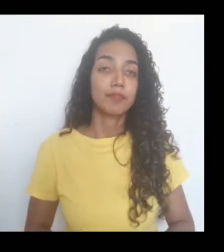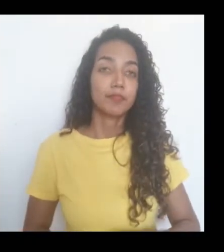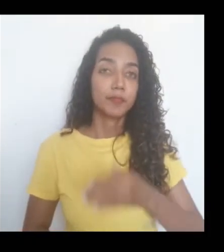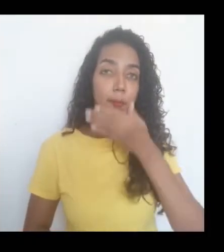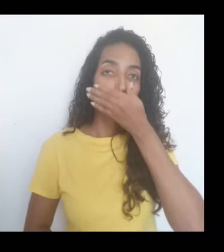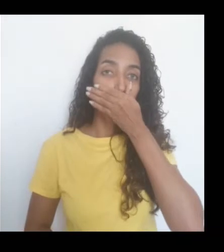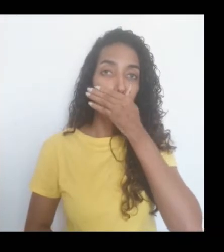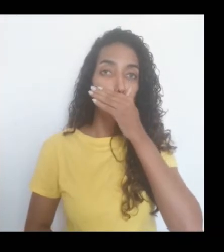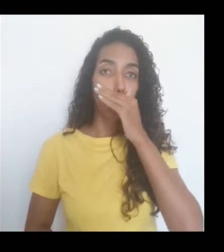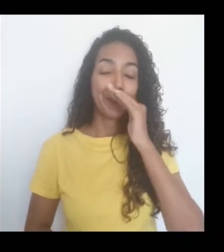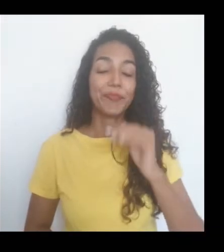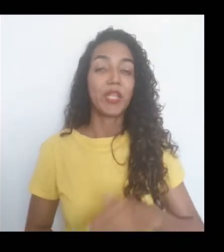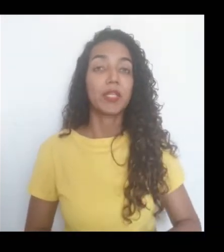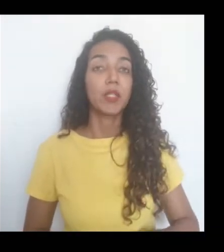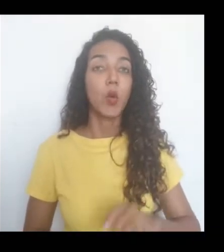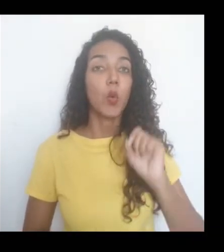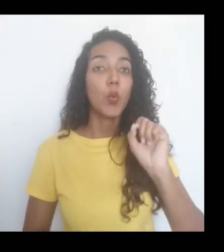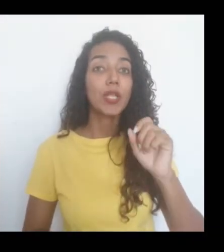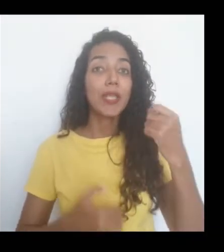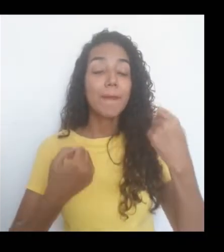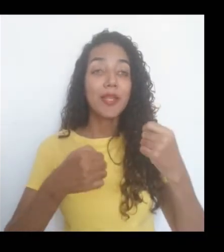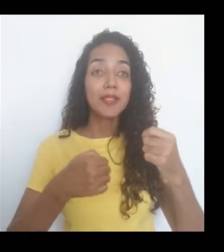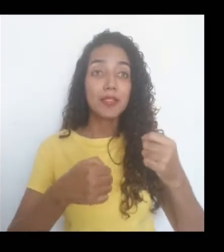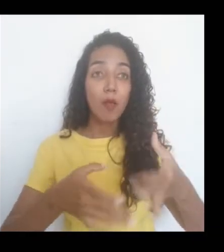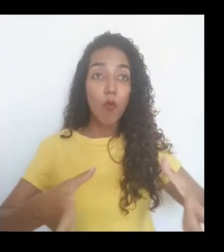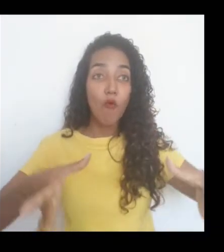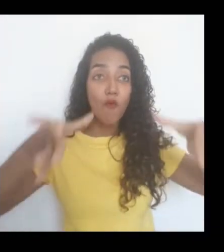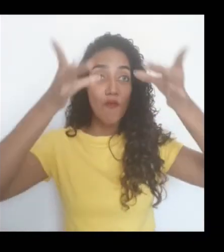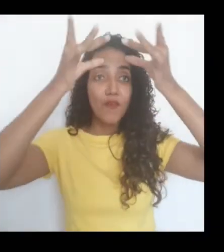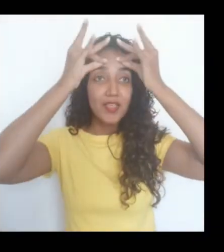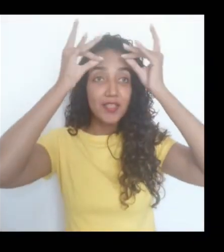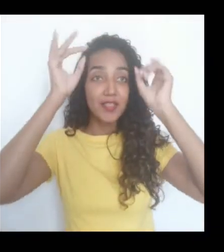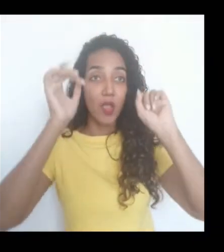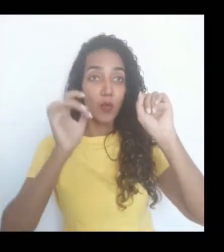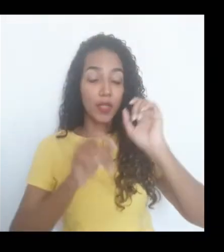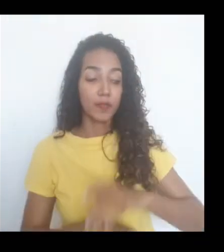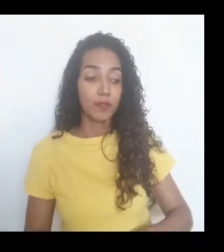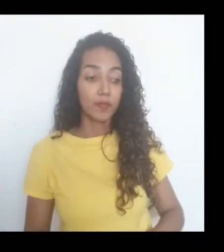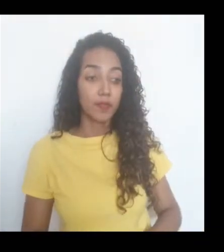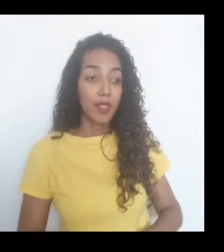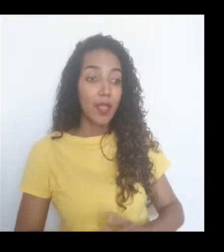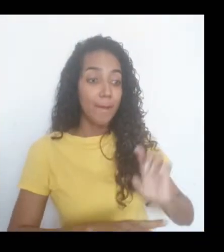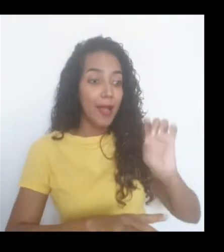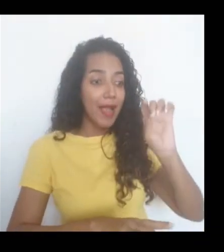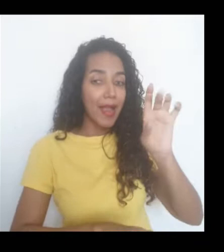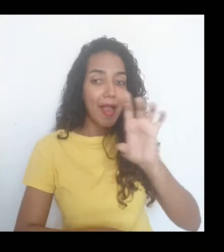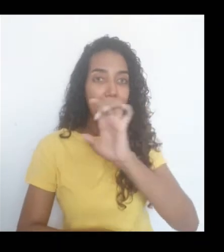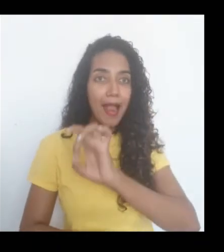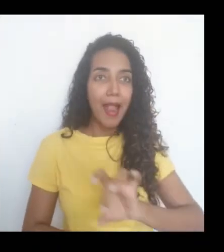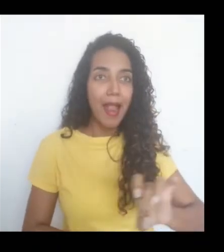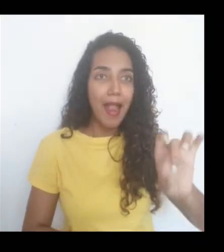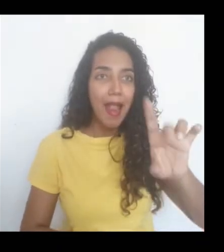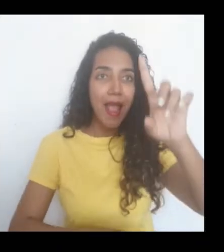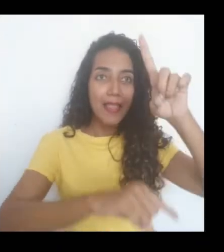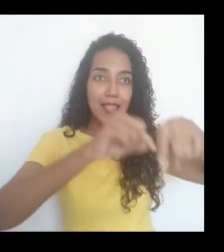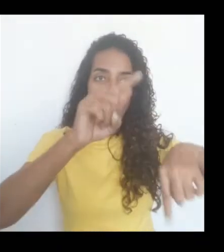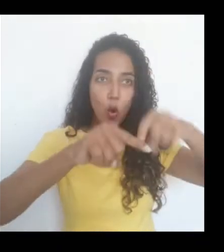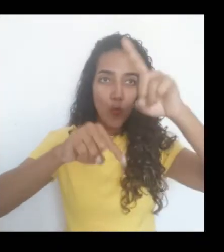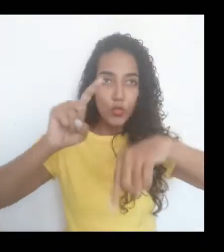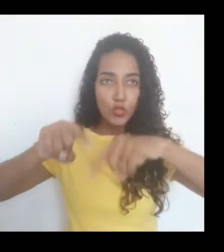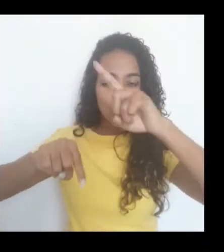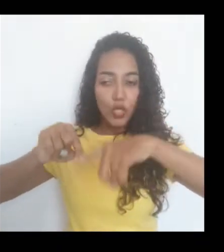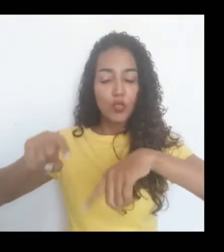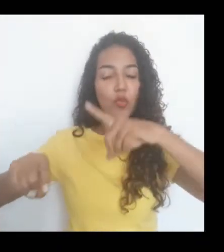é que para todo objeto que eu imaginar no meu sistema, eu vou ter atributos, que são